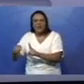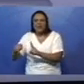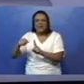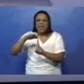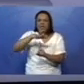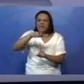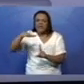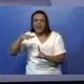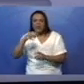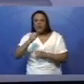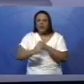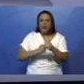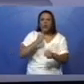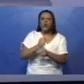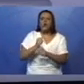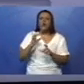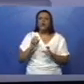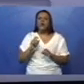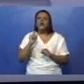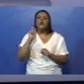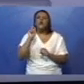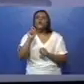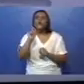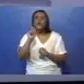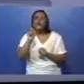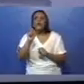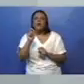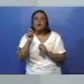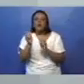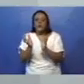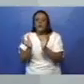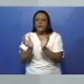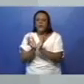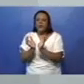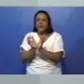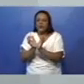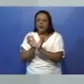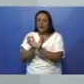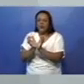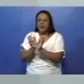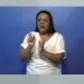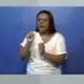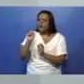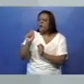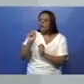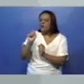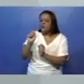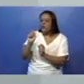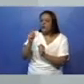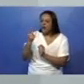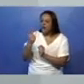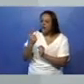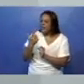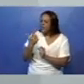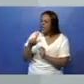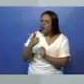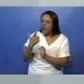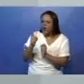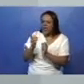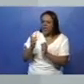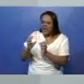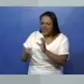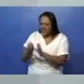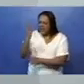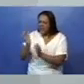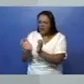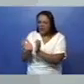então, são criações coletivas. O que isso significa? Isso significa que não teve um autor. Não teve um autor que